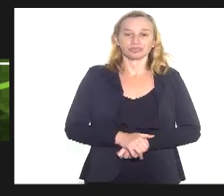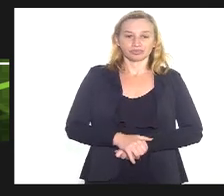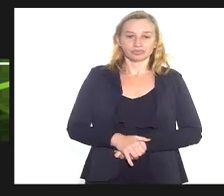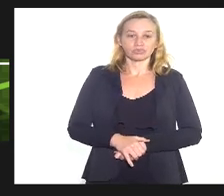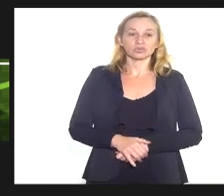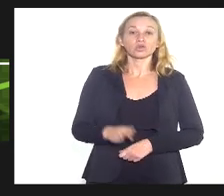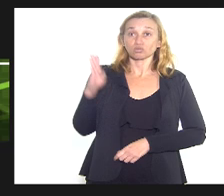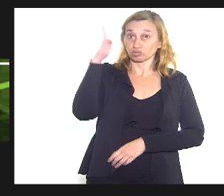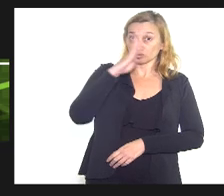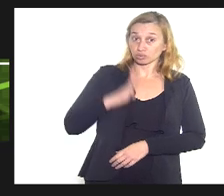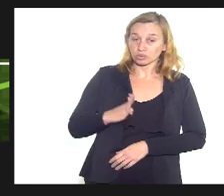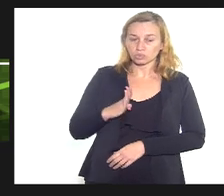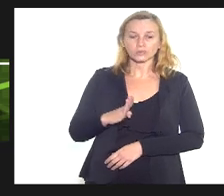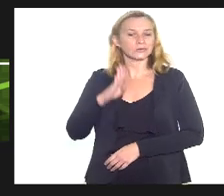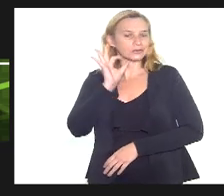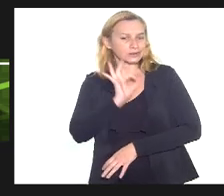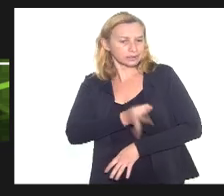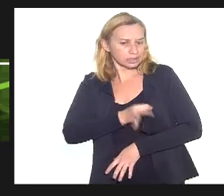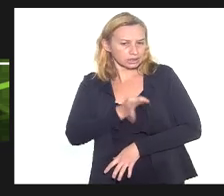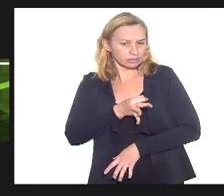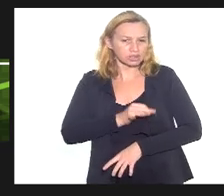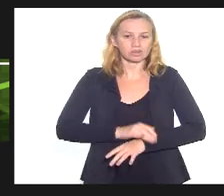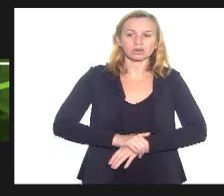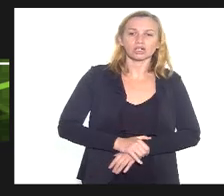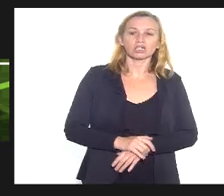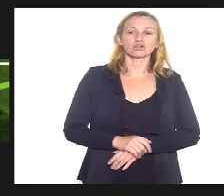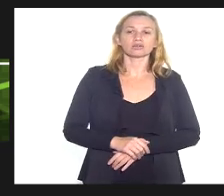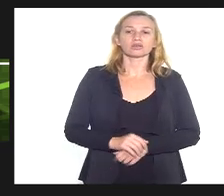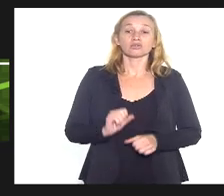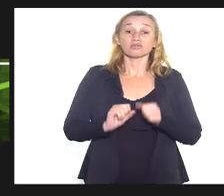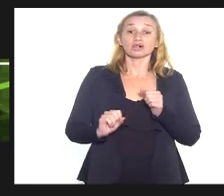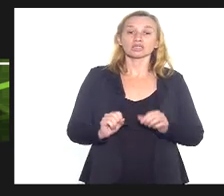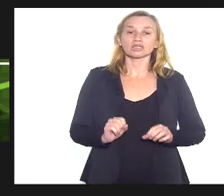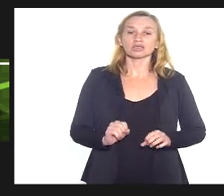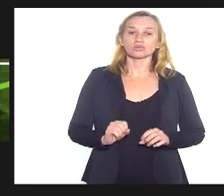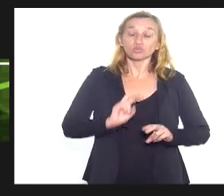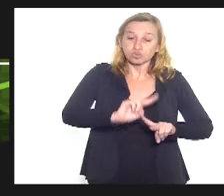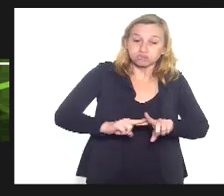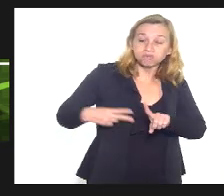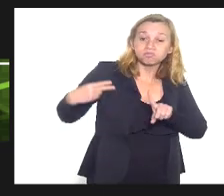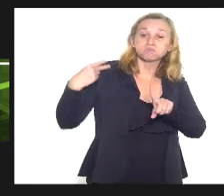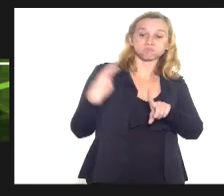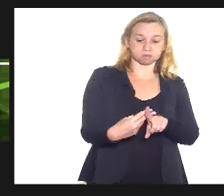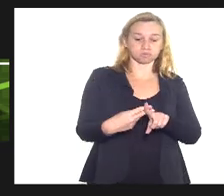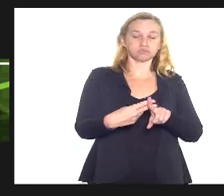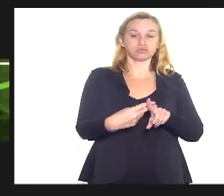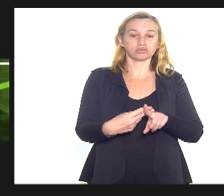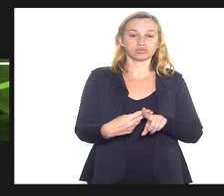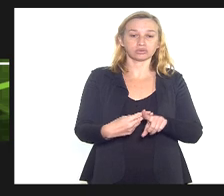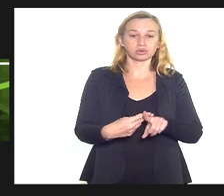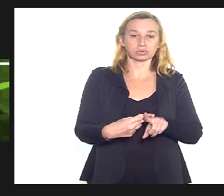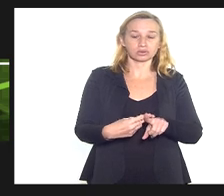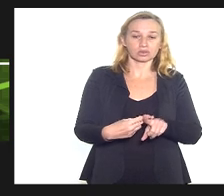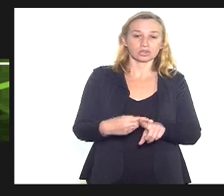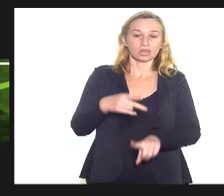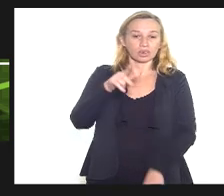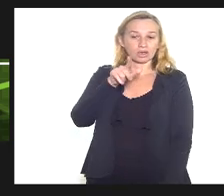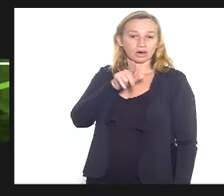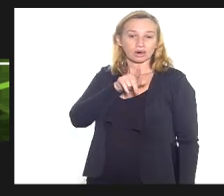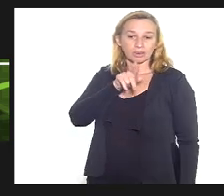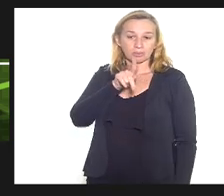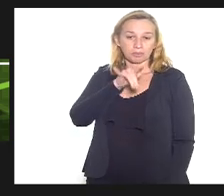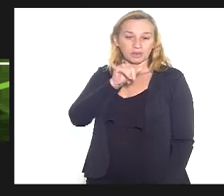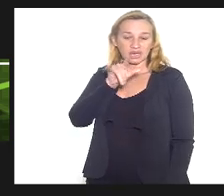No Brasil, especificamente, nós fazemos um desdobramento dos pilares da